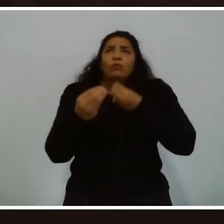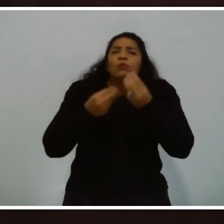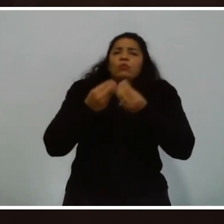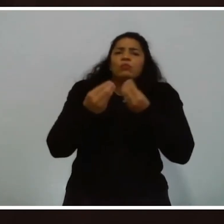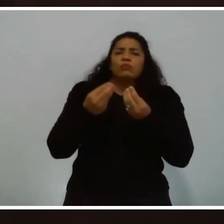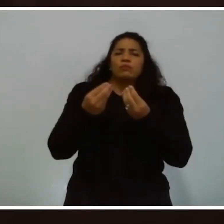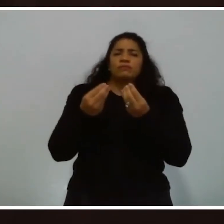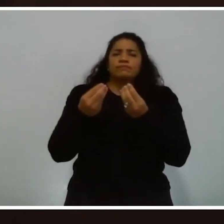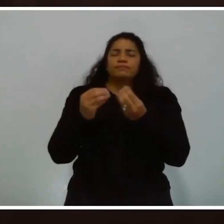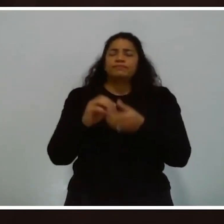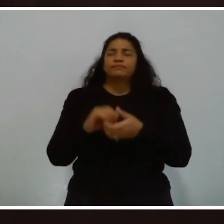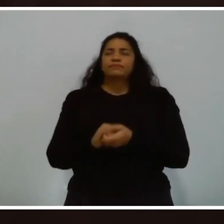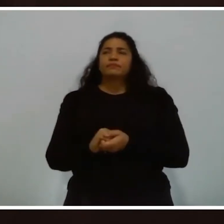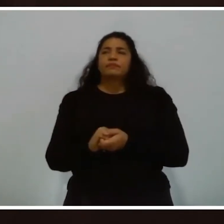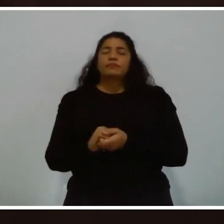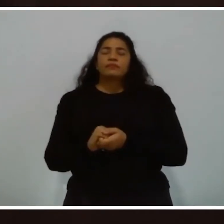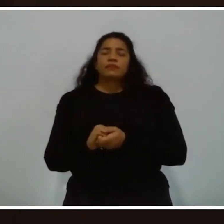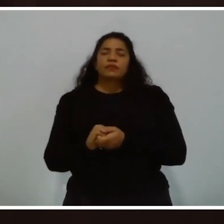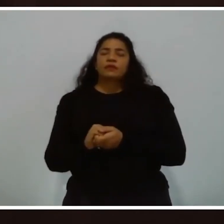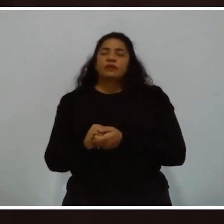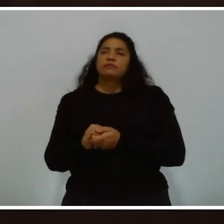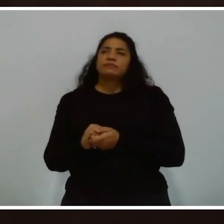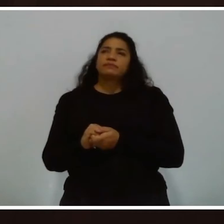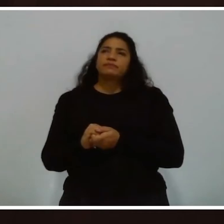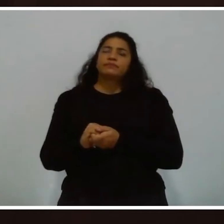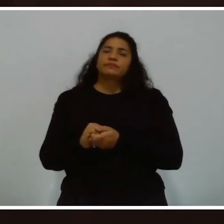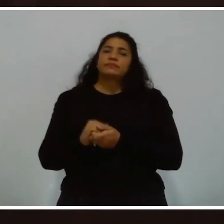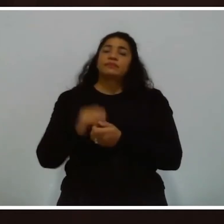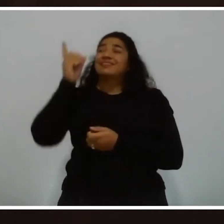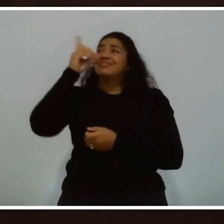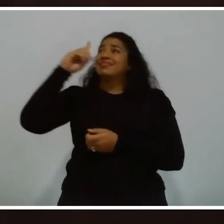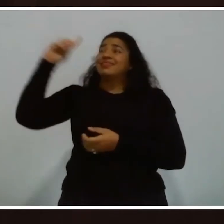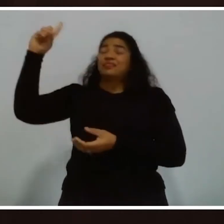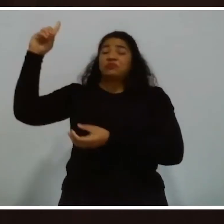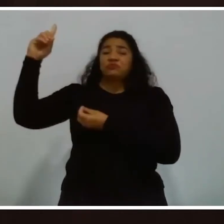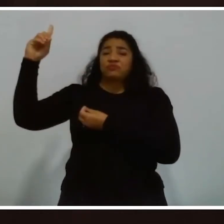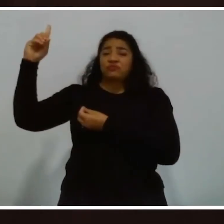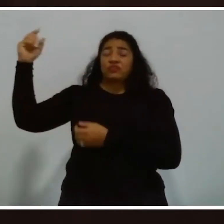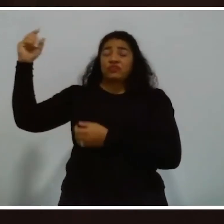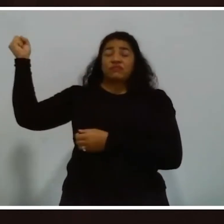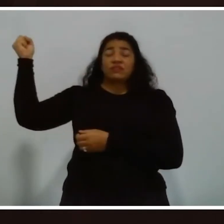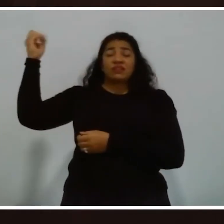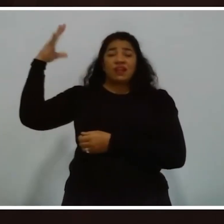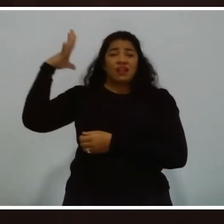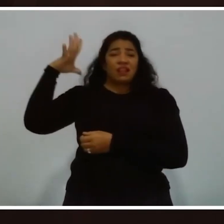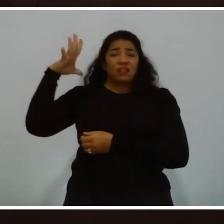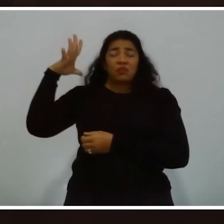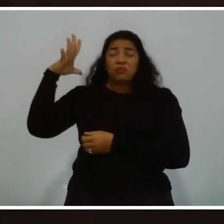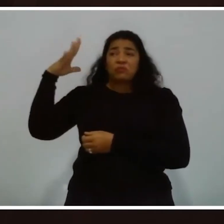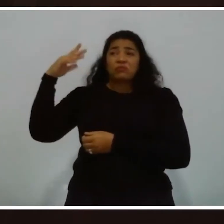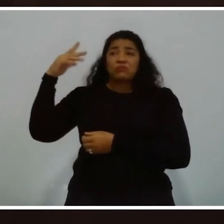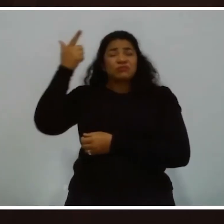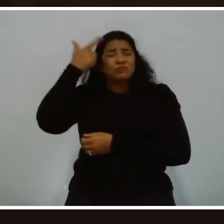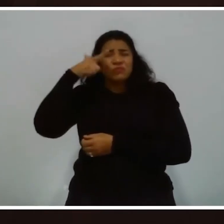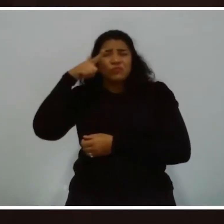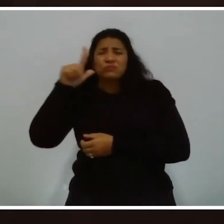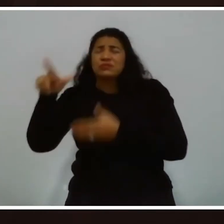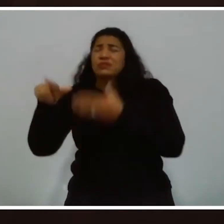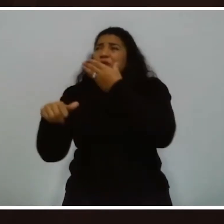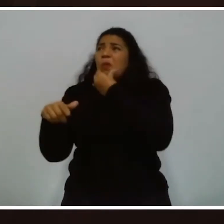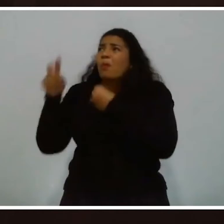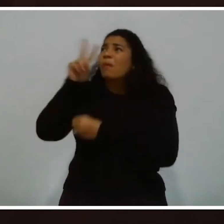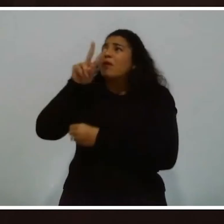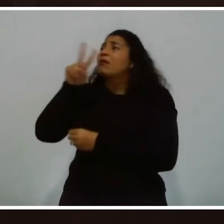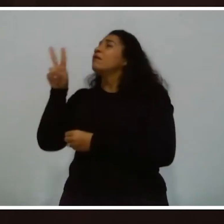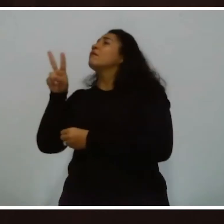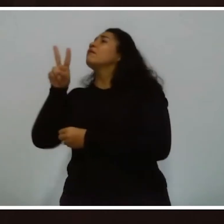habita na luz inacessível. Nenhum homem jamais chegou até Deus, né? Mas graças a Deus, irmãos, um dia